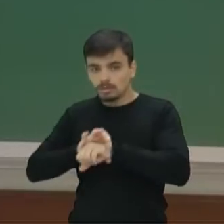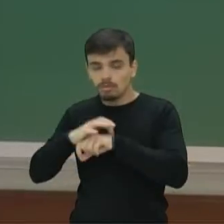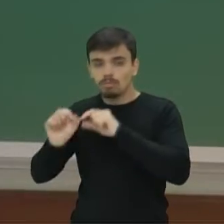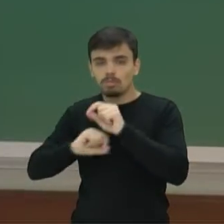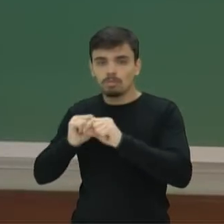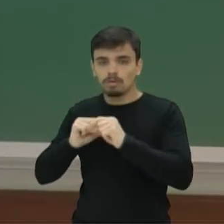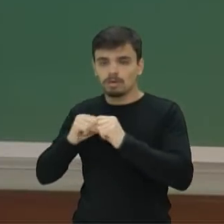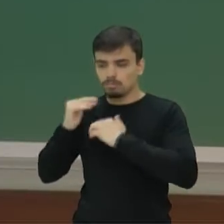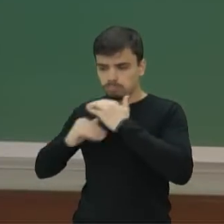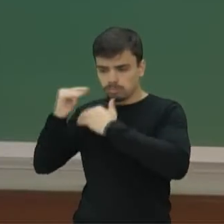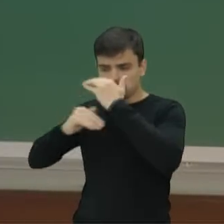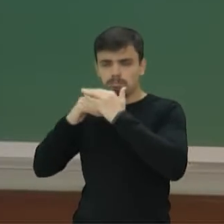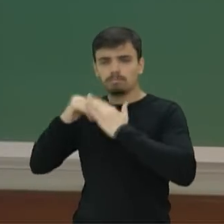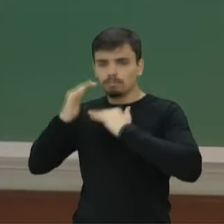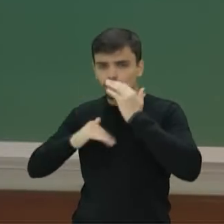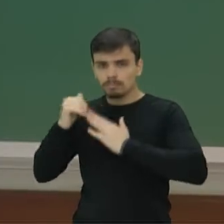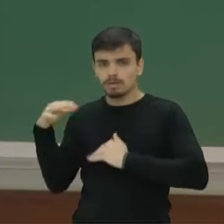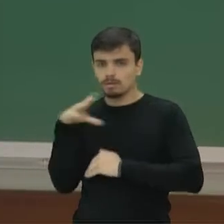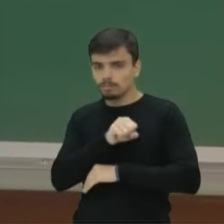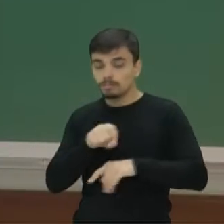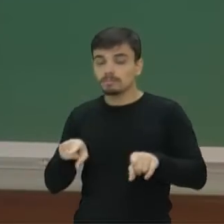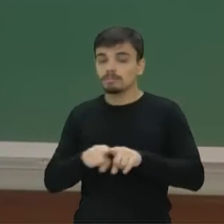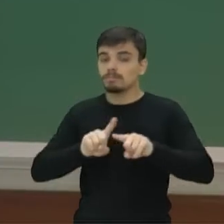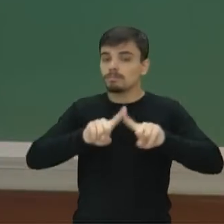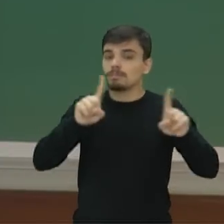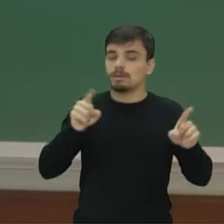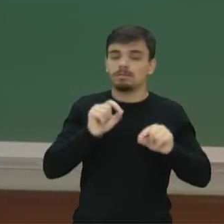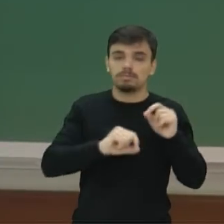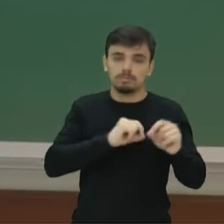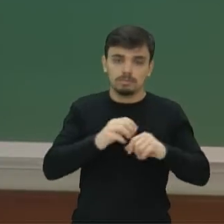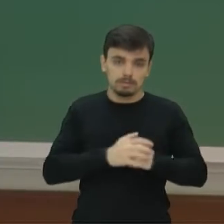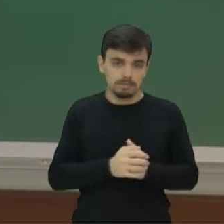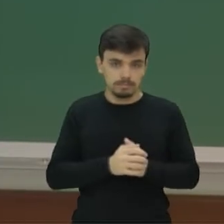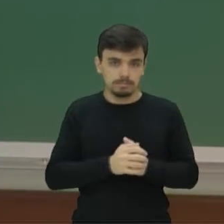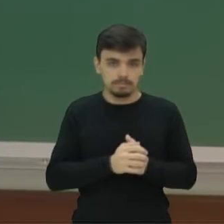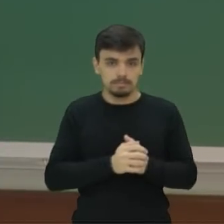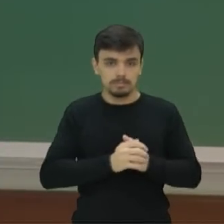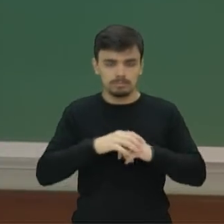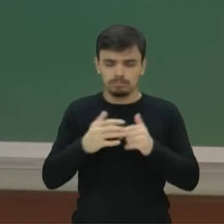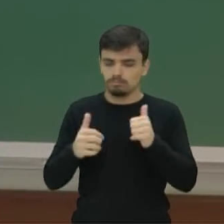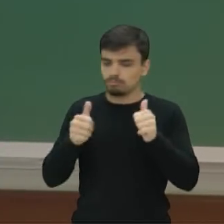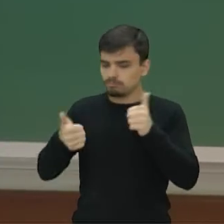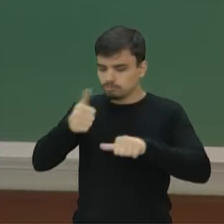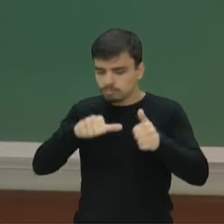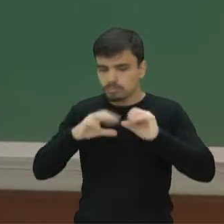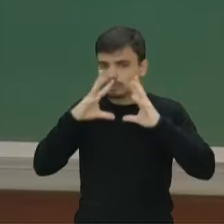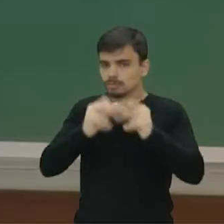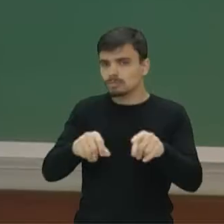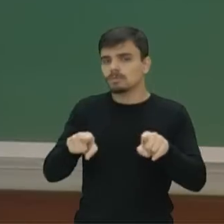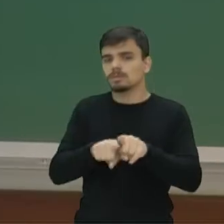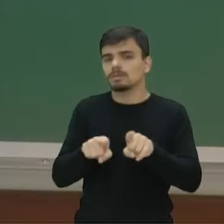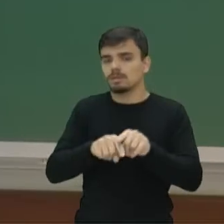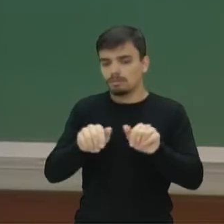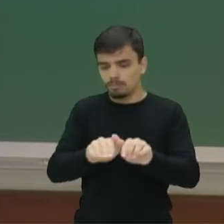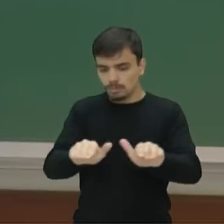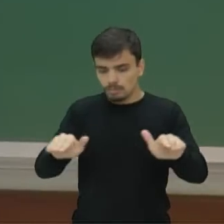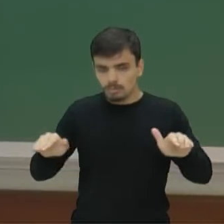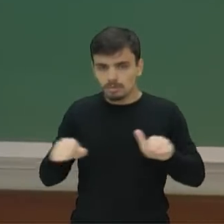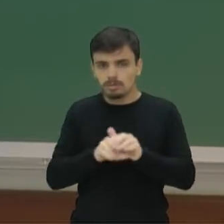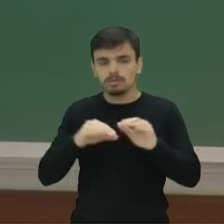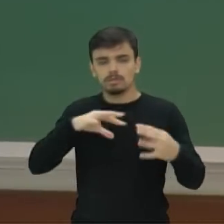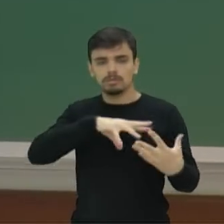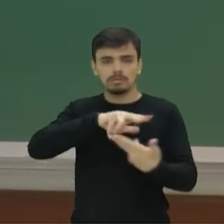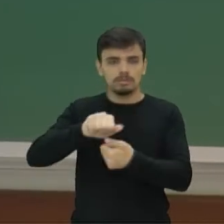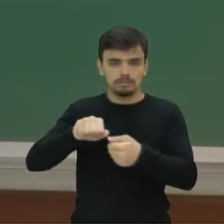o aumento da produtividade. Porém, todos esses produtos químicos, que quando lançados sobre a